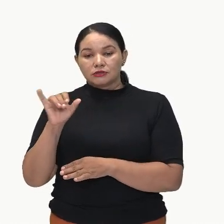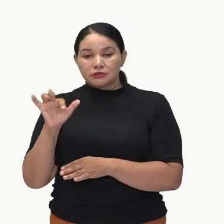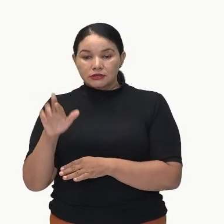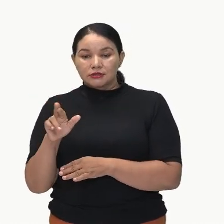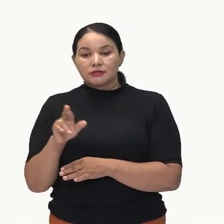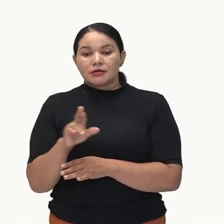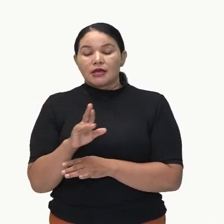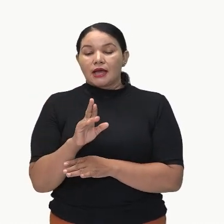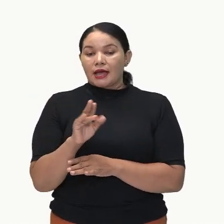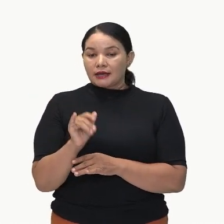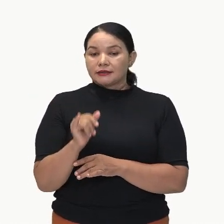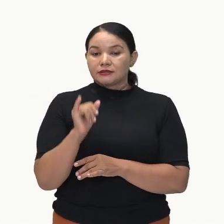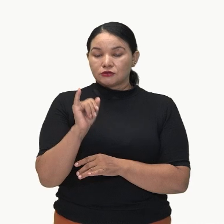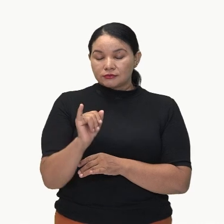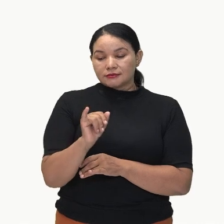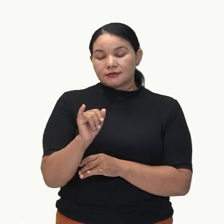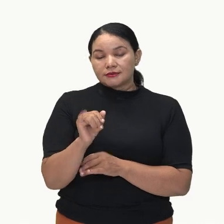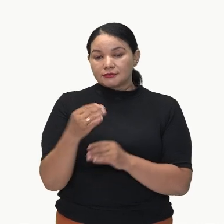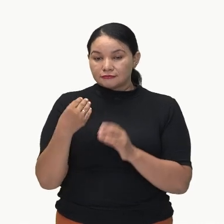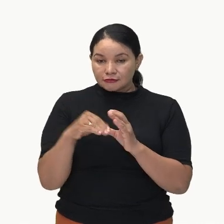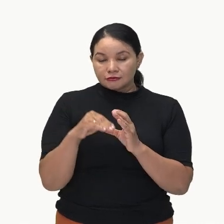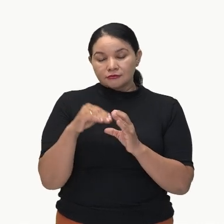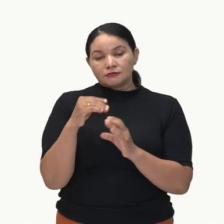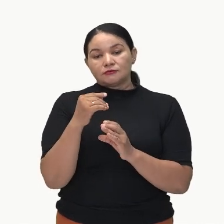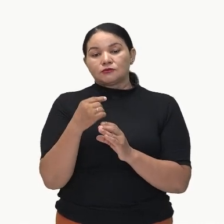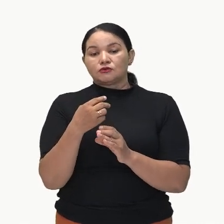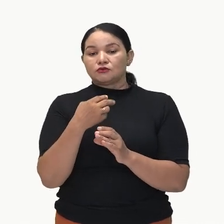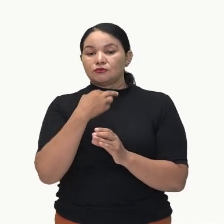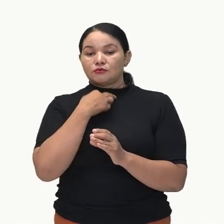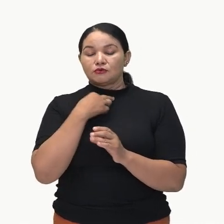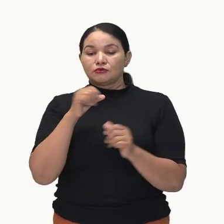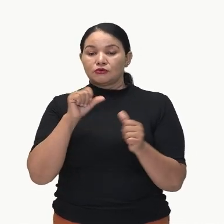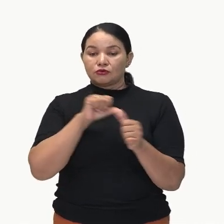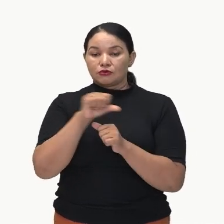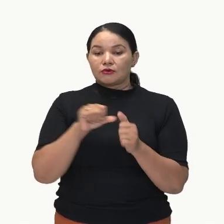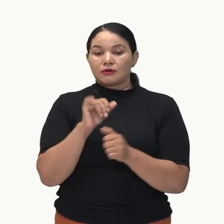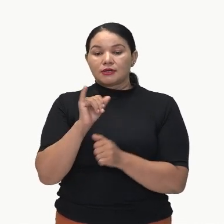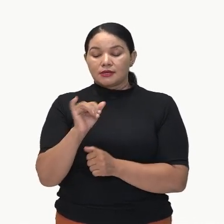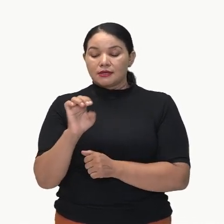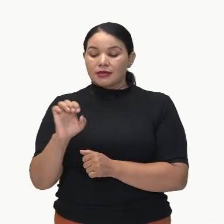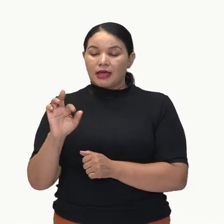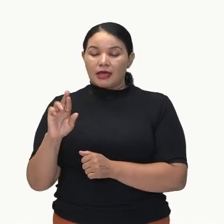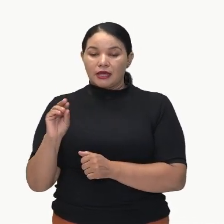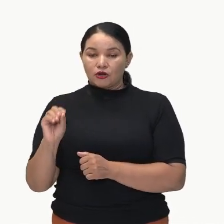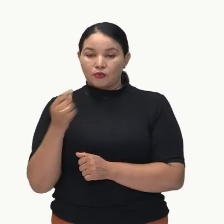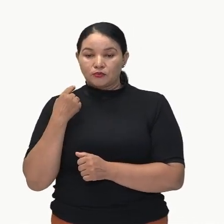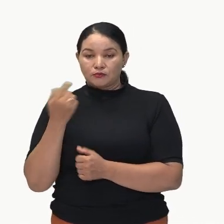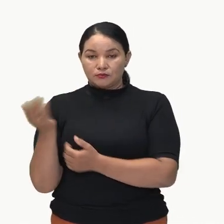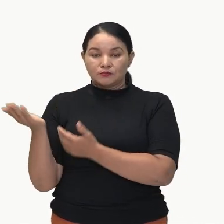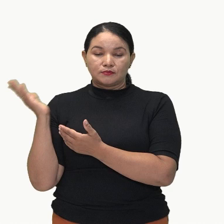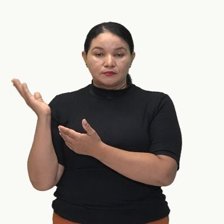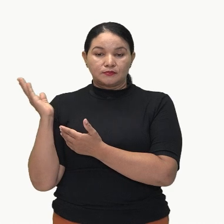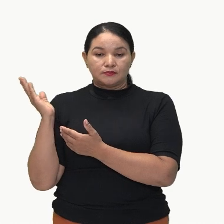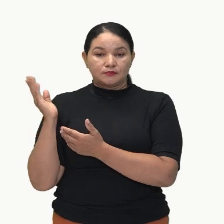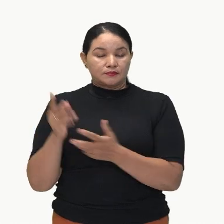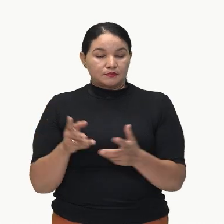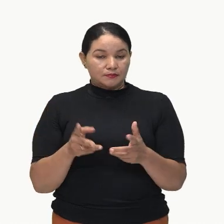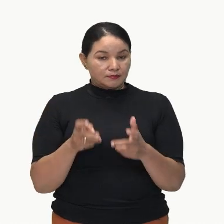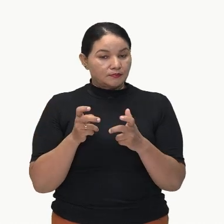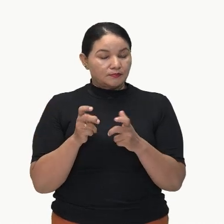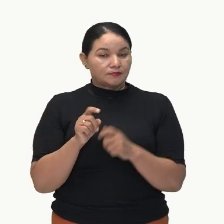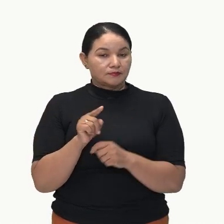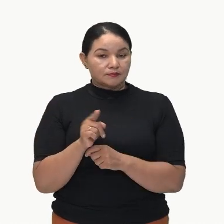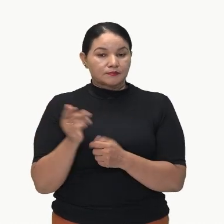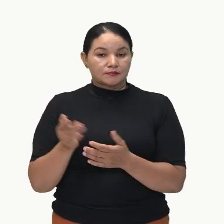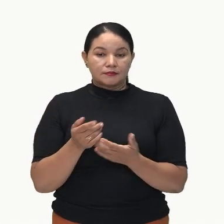desse izinho aqui. Então, fica eram ao invés de ieron. Então, essa é a primeira irregularidade. São os verbos